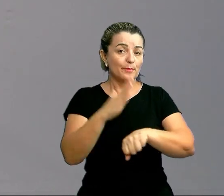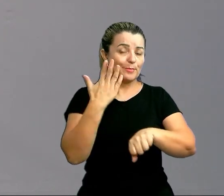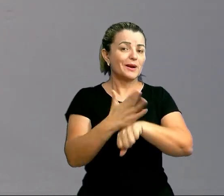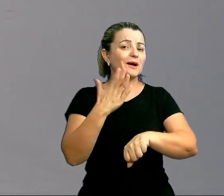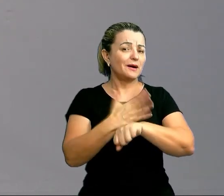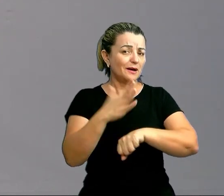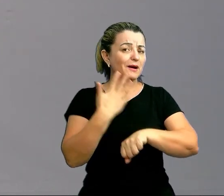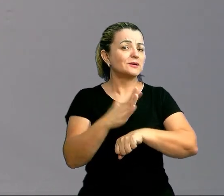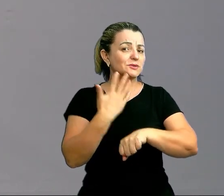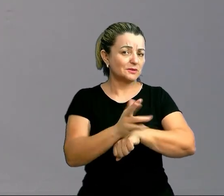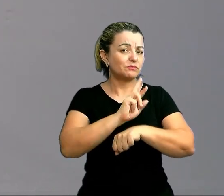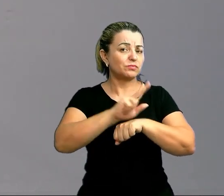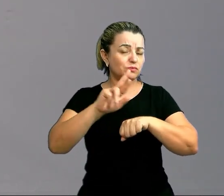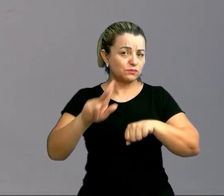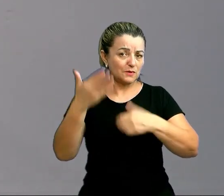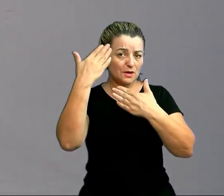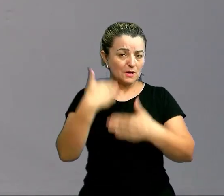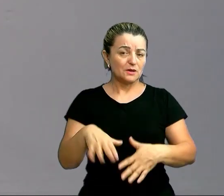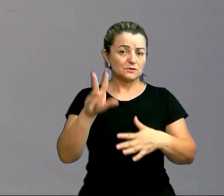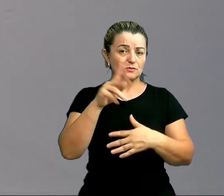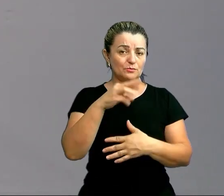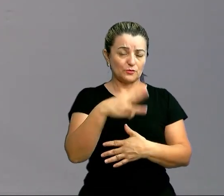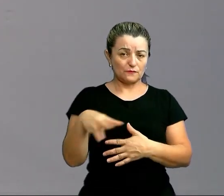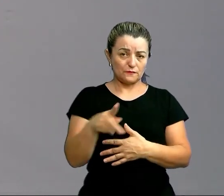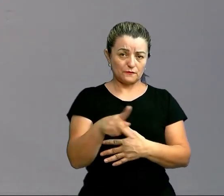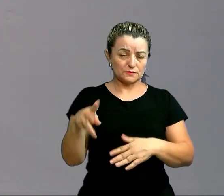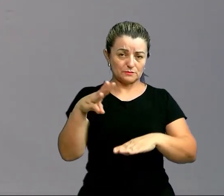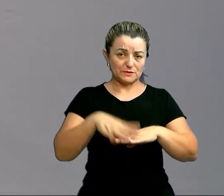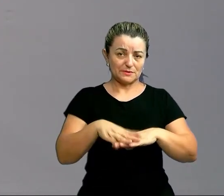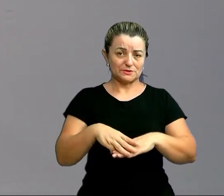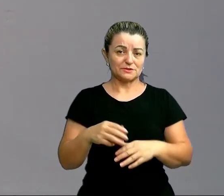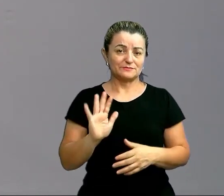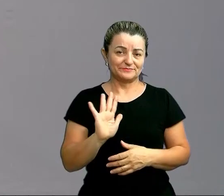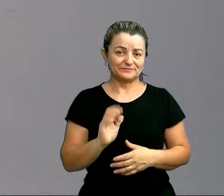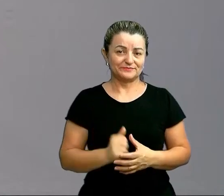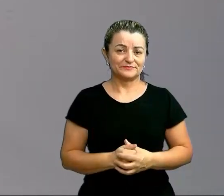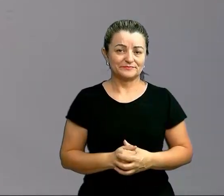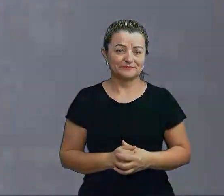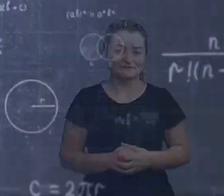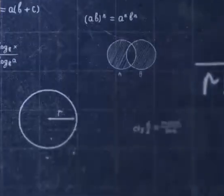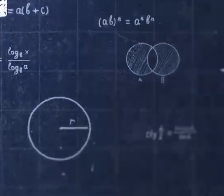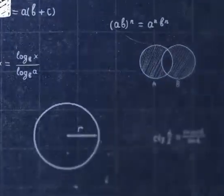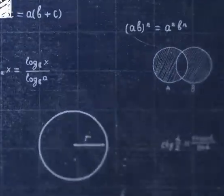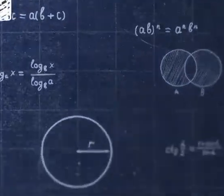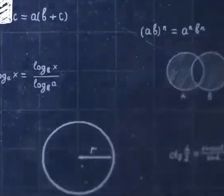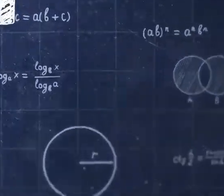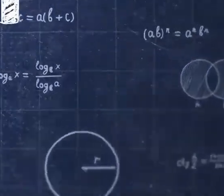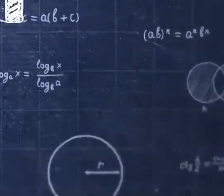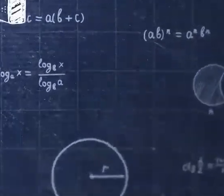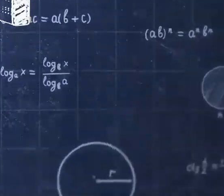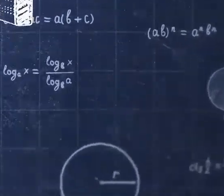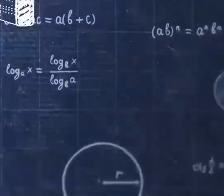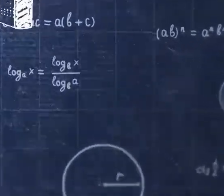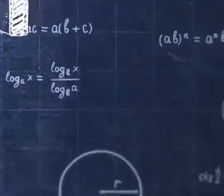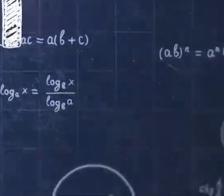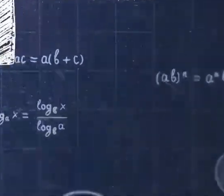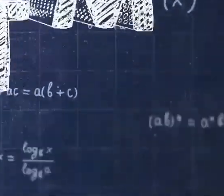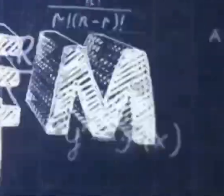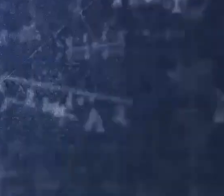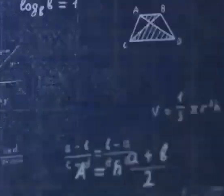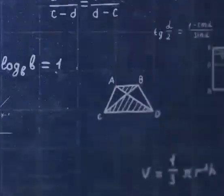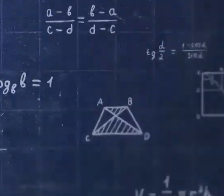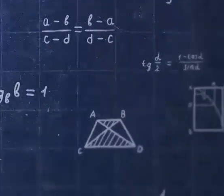a performance é a parte dos exercícios, ok? Então, eu espero poder ter ajudado. Dá uma olhada na plataforma, verifica no